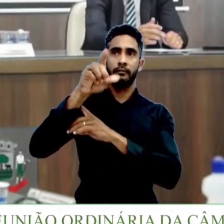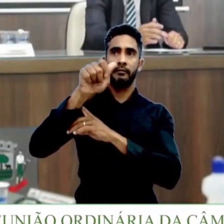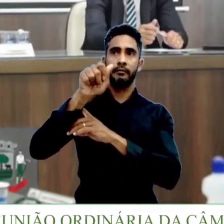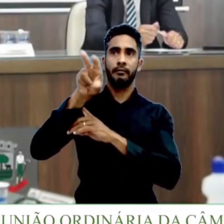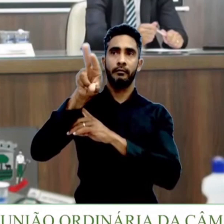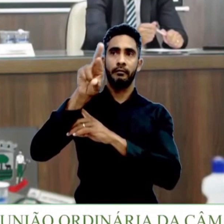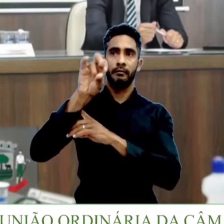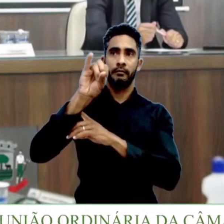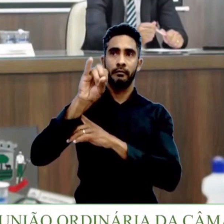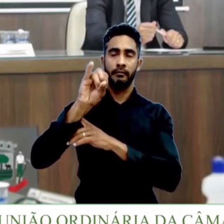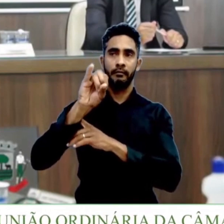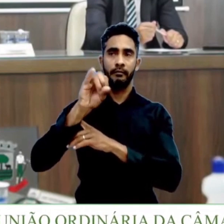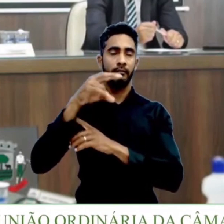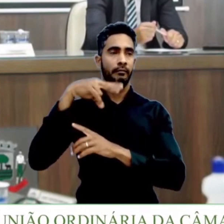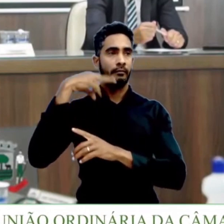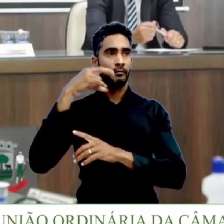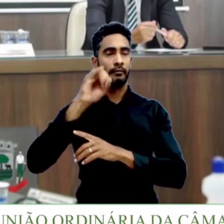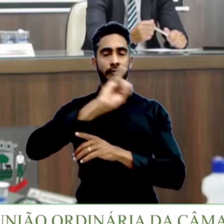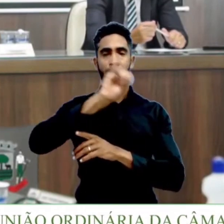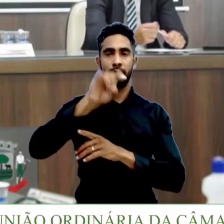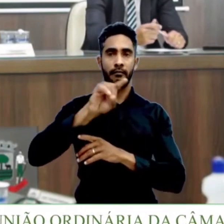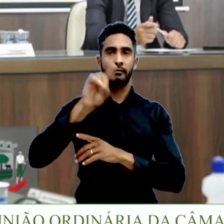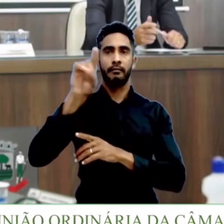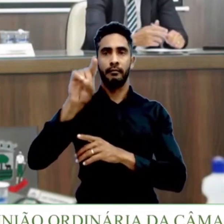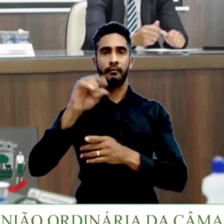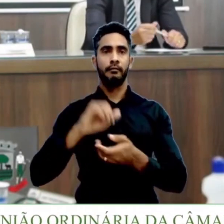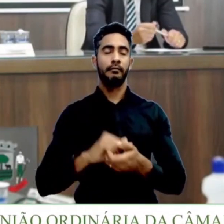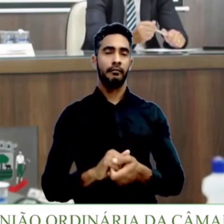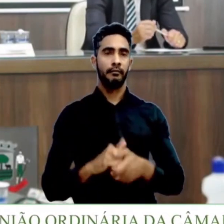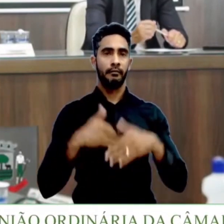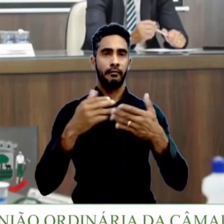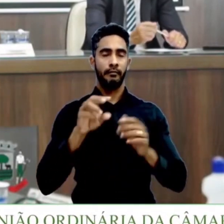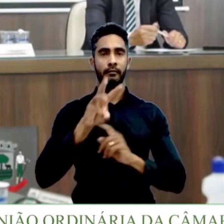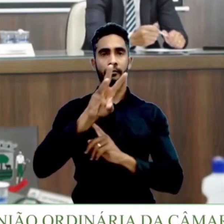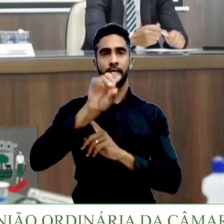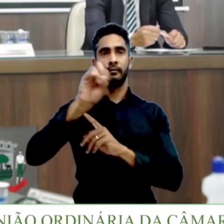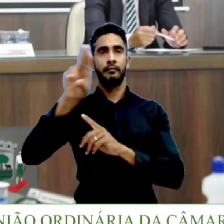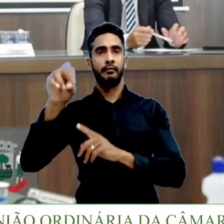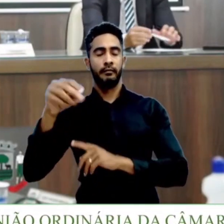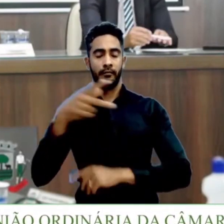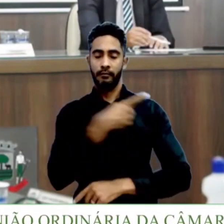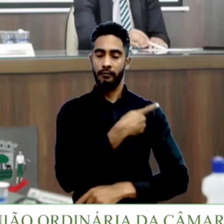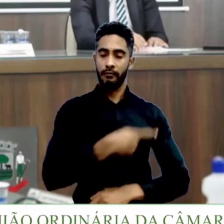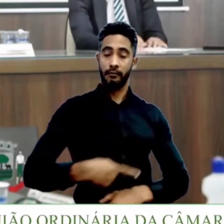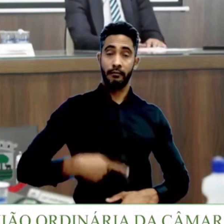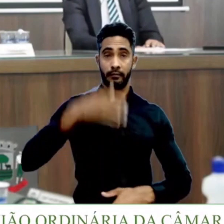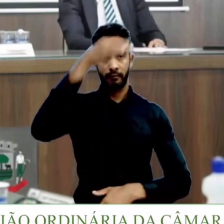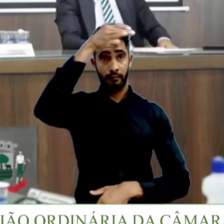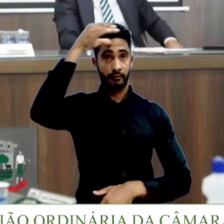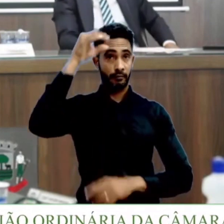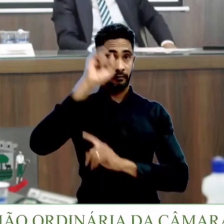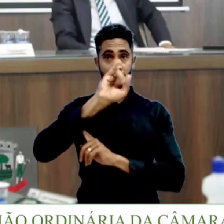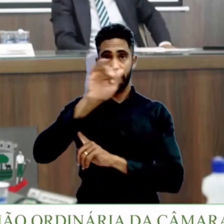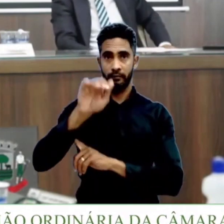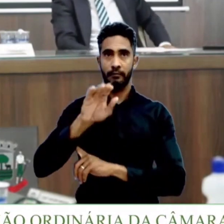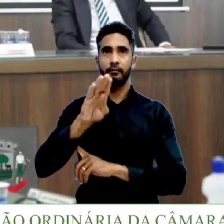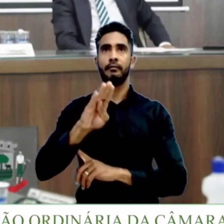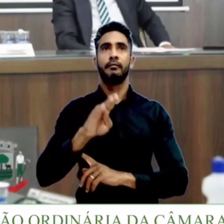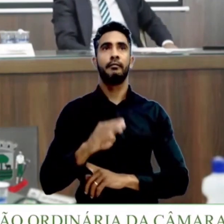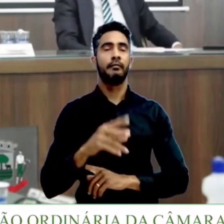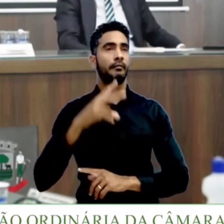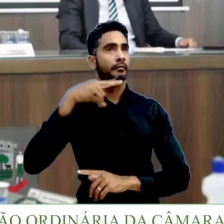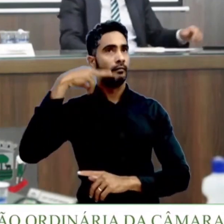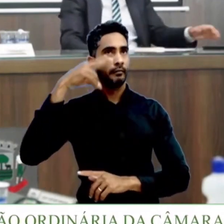e vereador José Tarcísio Mendes. Excelentíssimo senhor Willis Carlos Lopes, presidente da Câmara Municipal de Janaúba.